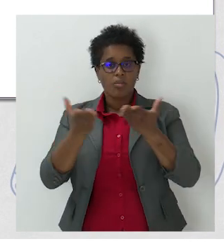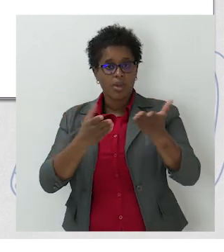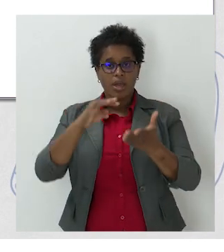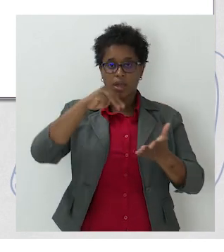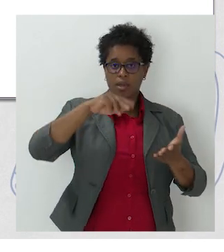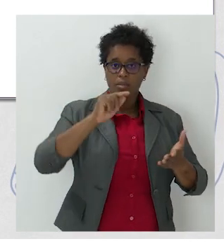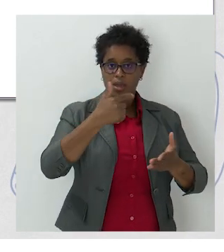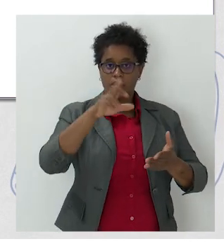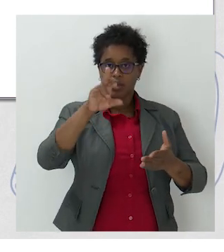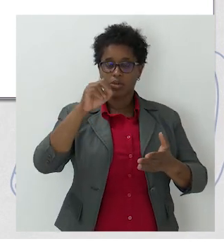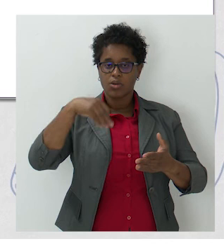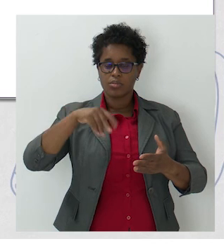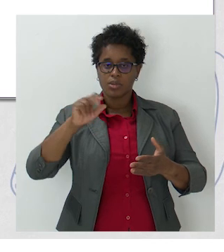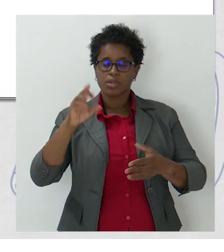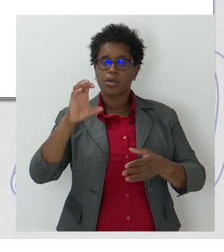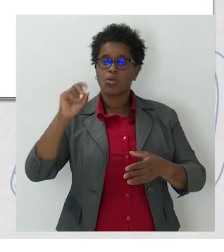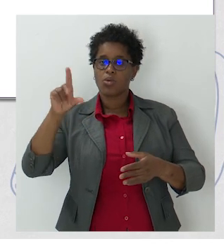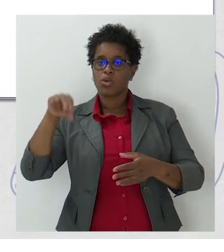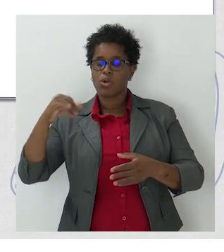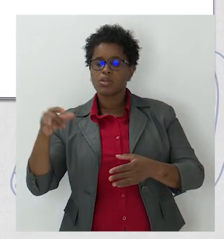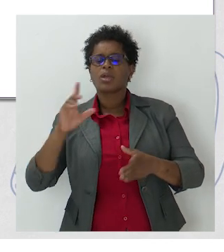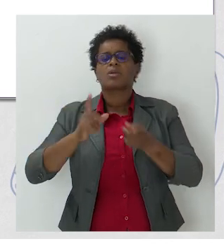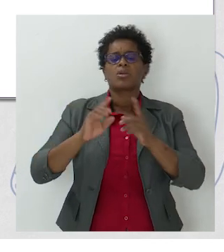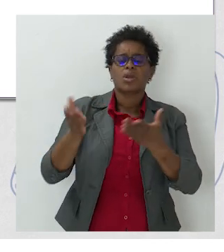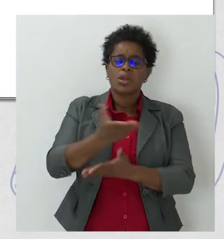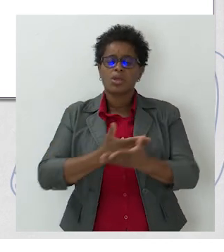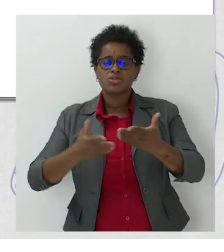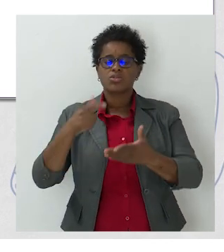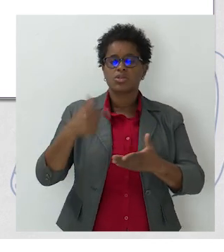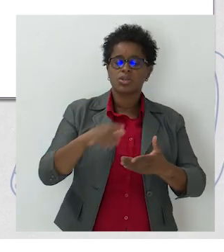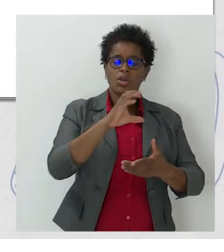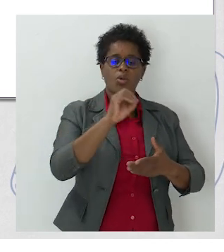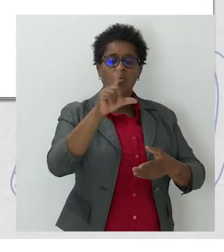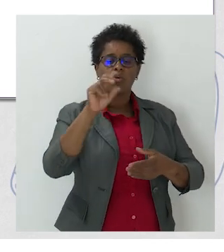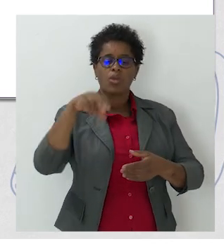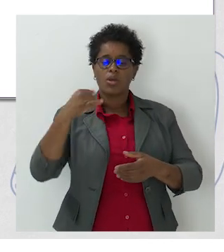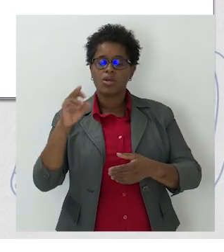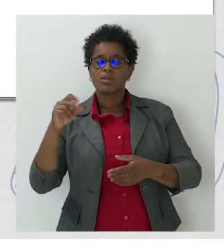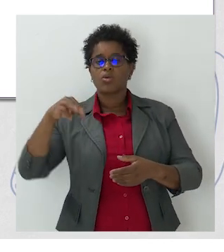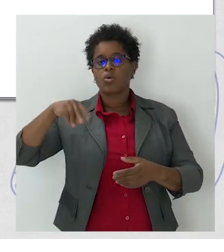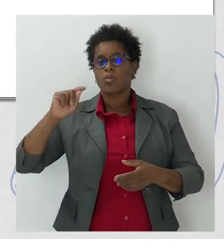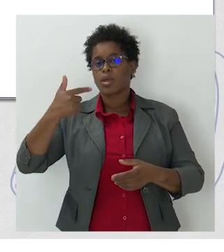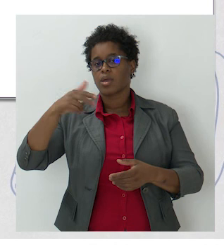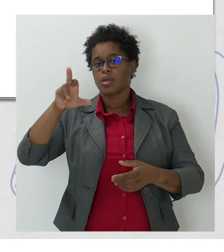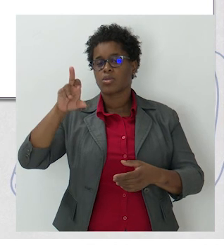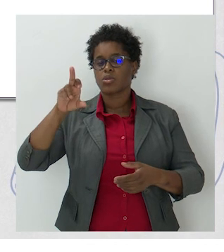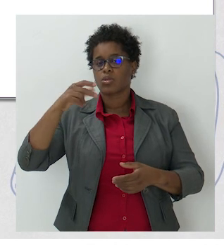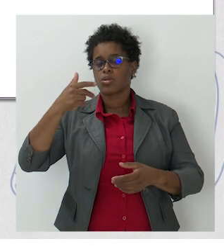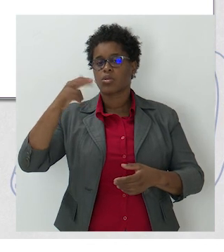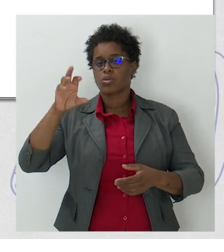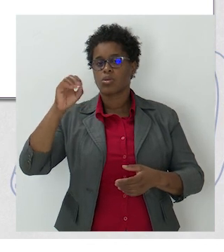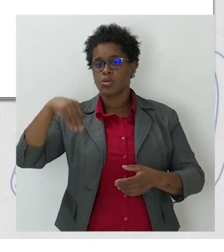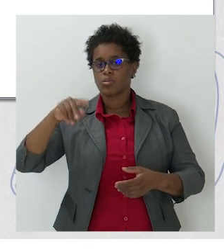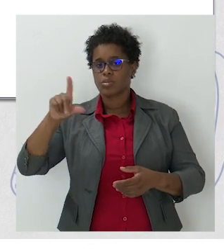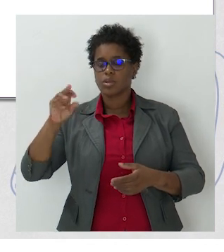colônia. Que relações mantinham as colônias com a metrópole? Descreve